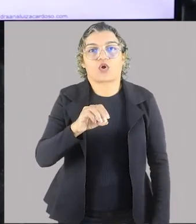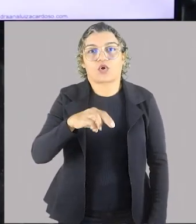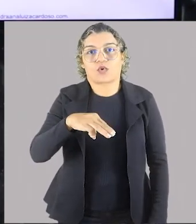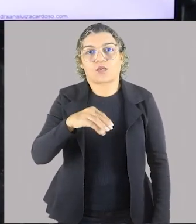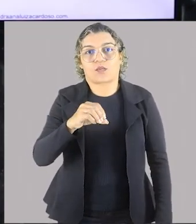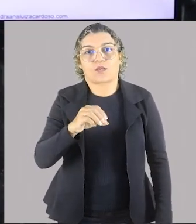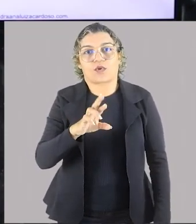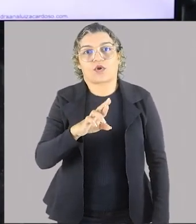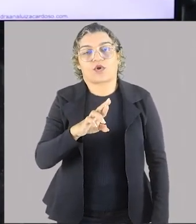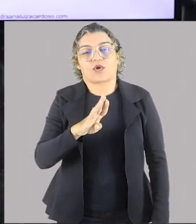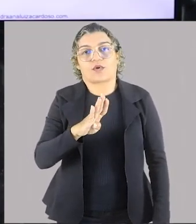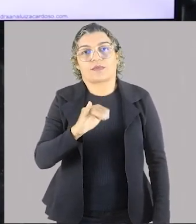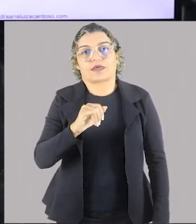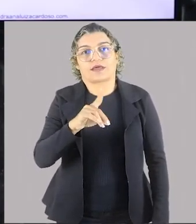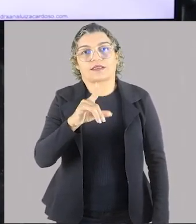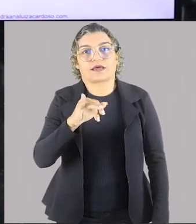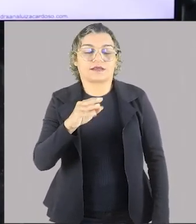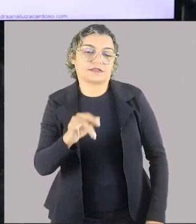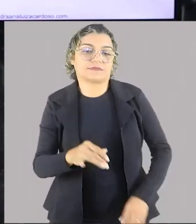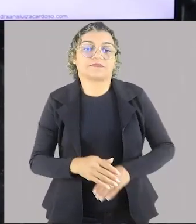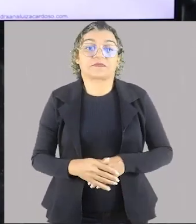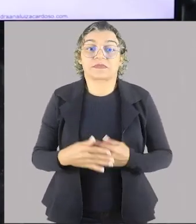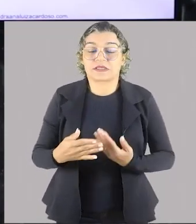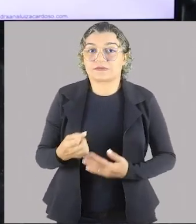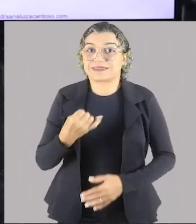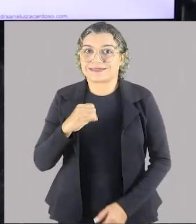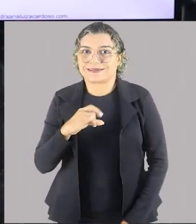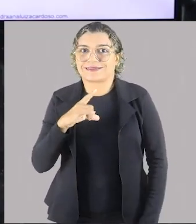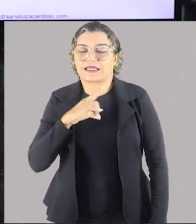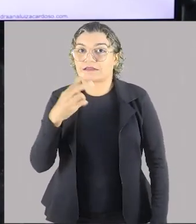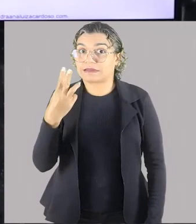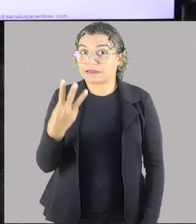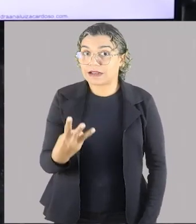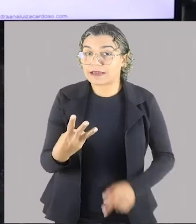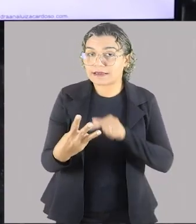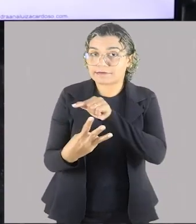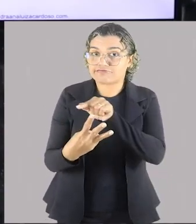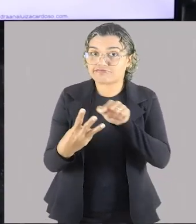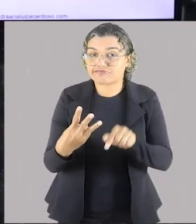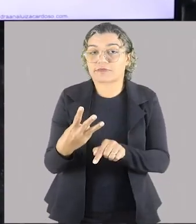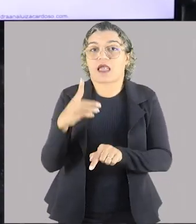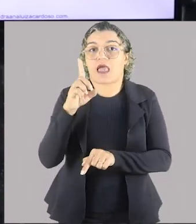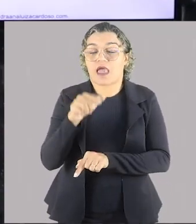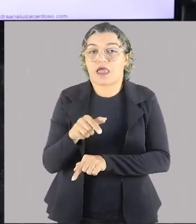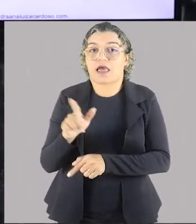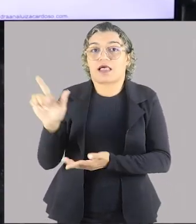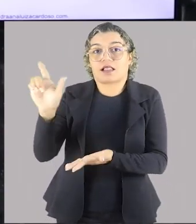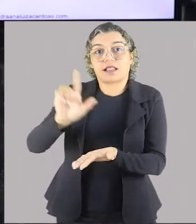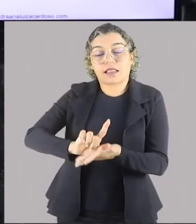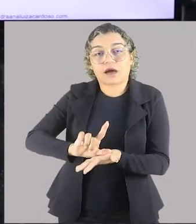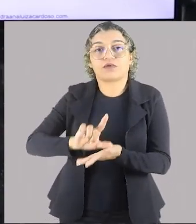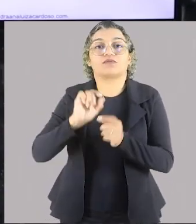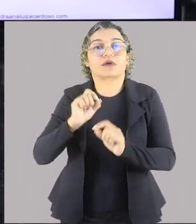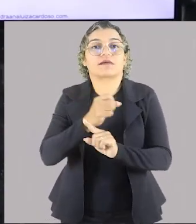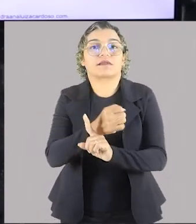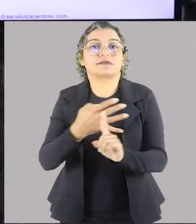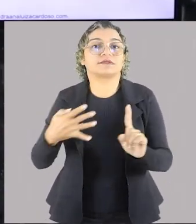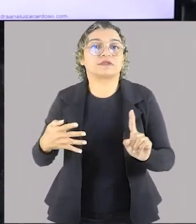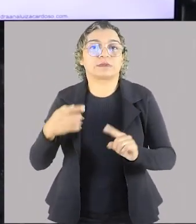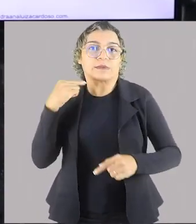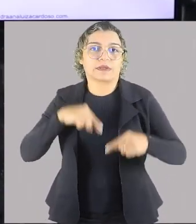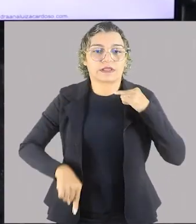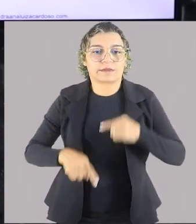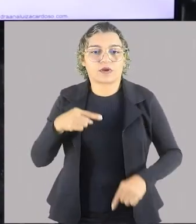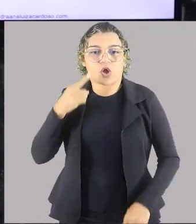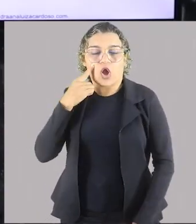síndrome metabólica. Quando o indivíduo possui 3 delas, ele é considerado, ele é diagnosticado com síndrome metabólica. E são